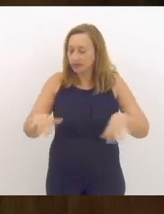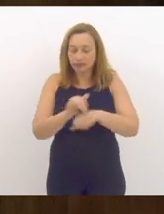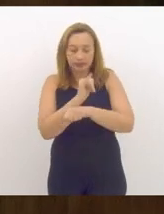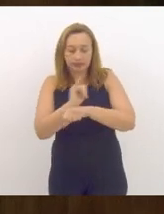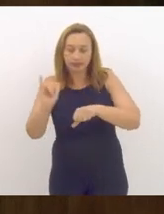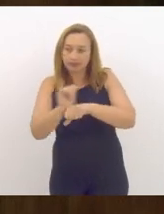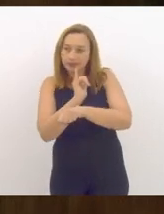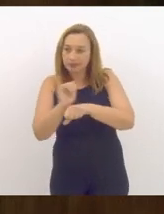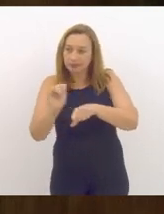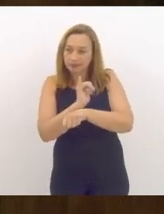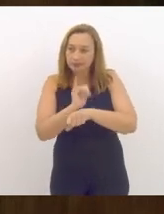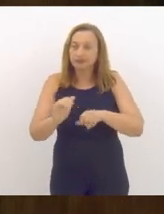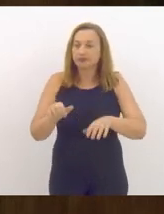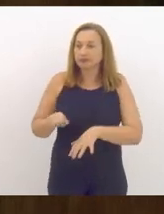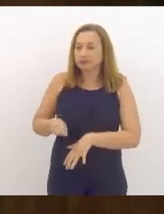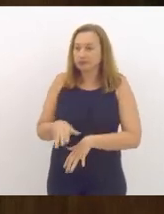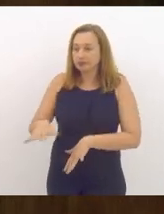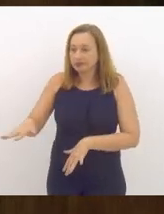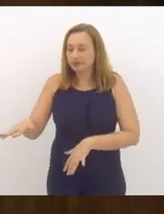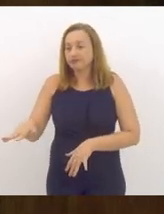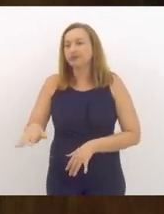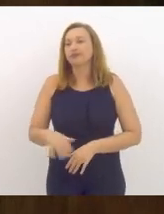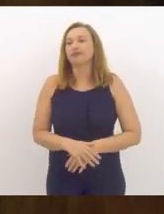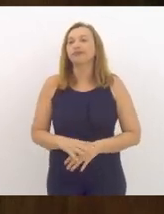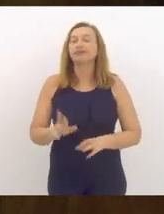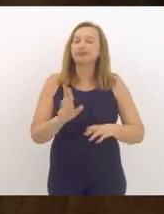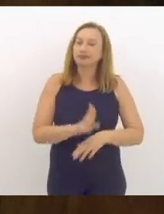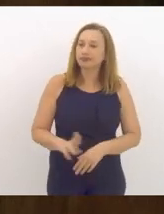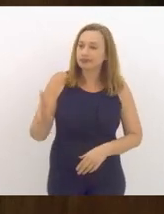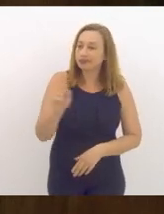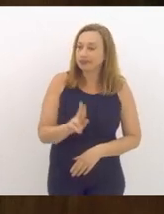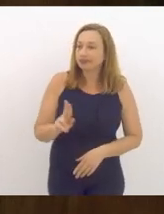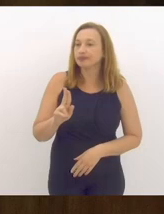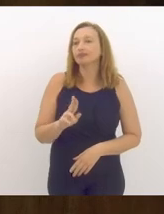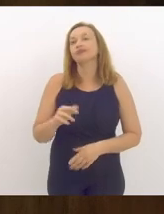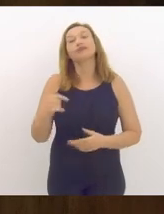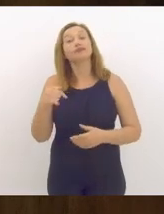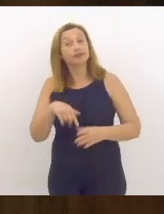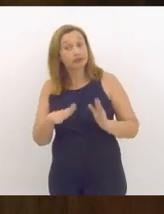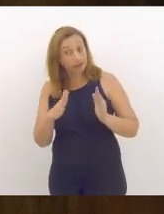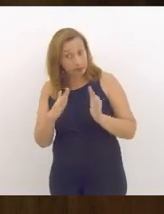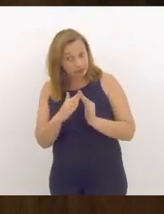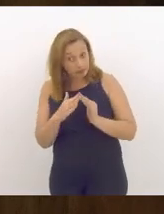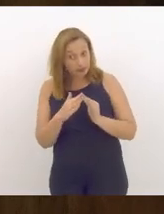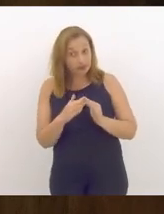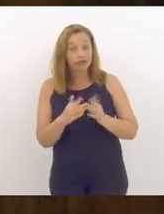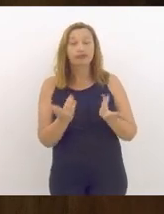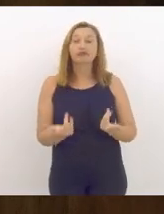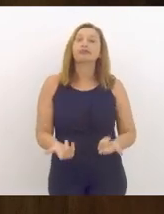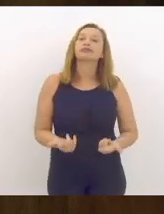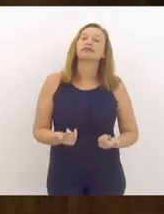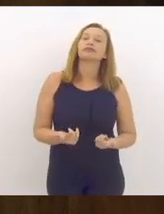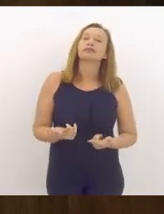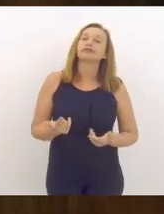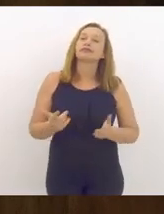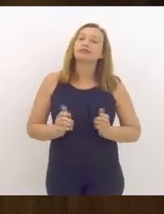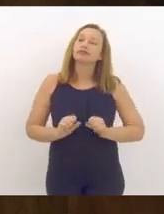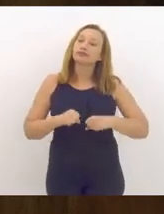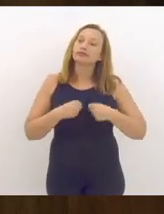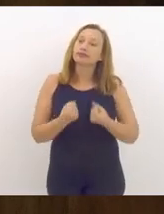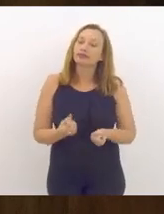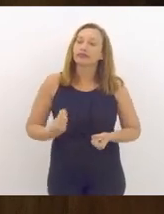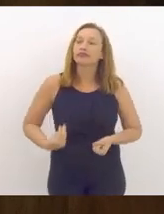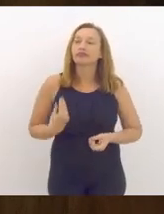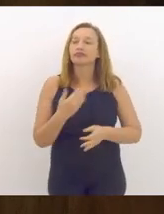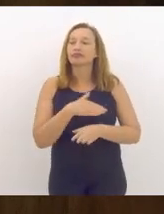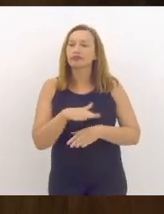articulação com os favelados e faveladas, com as universidades, com essa casa, para a defesa da vida dos mais vulneráveis,